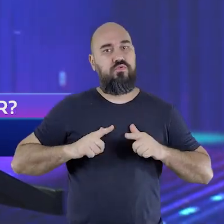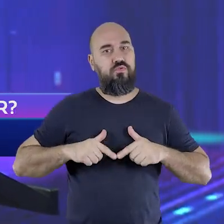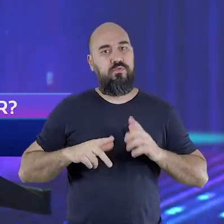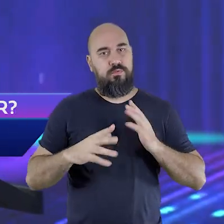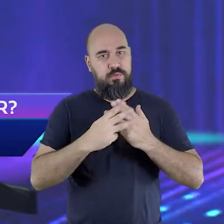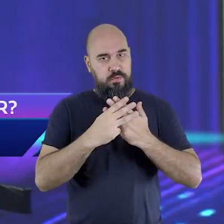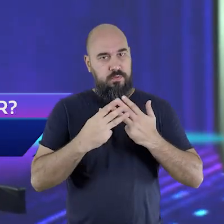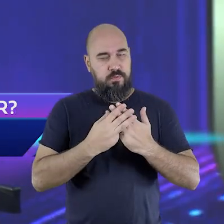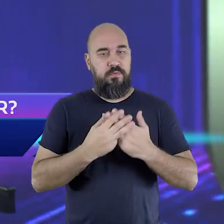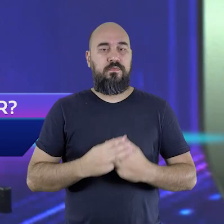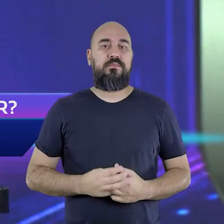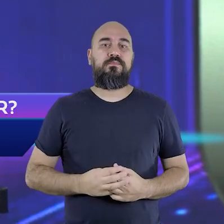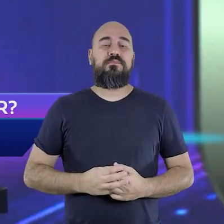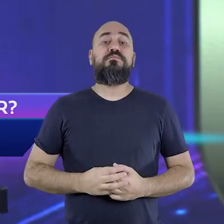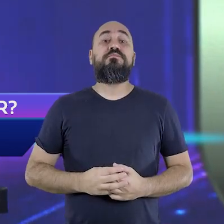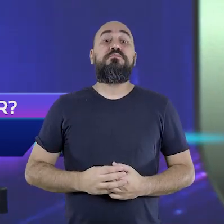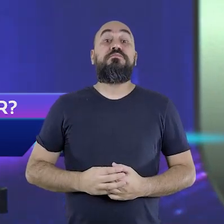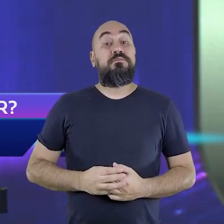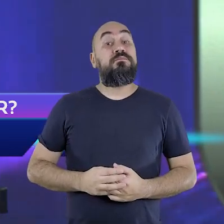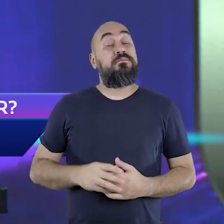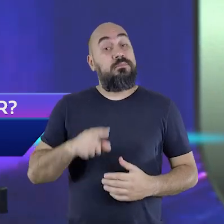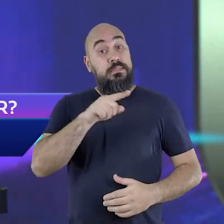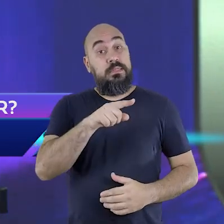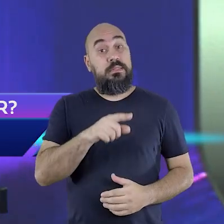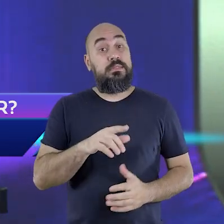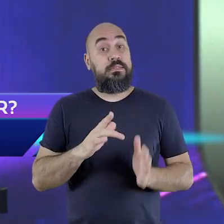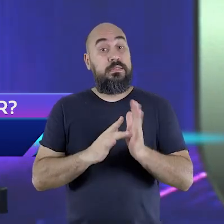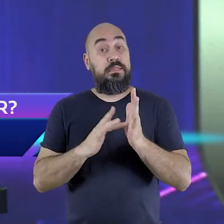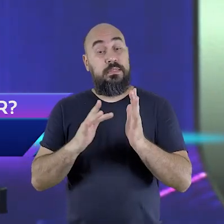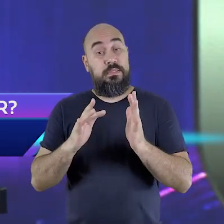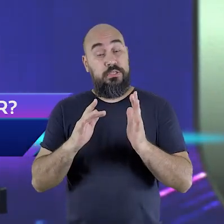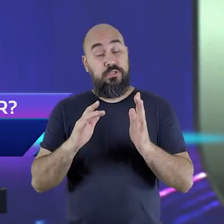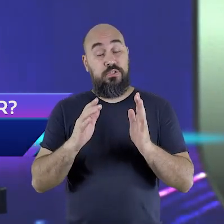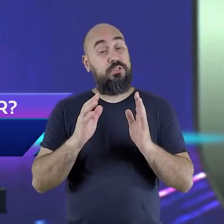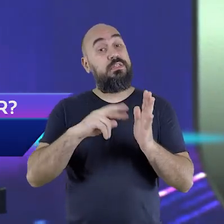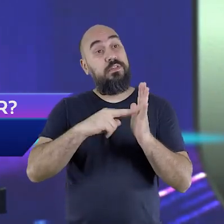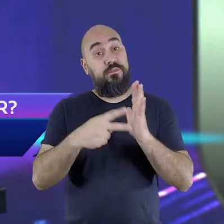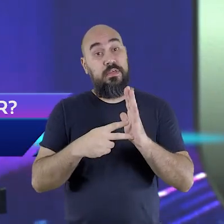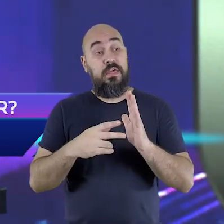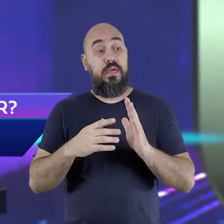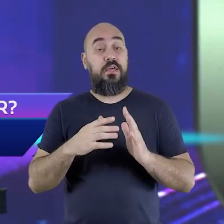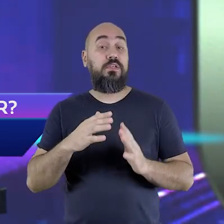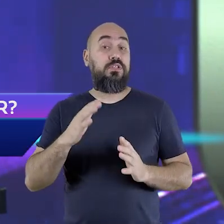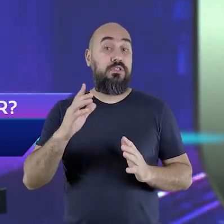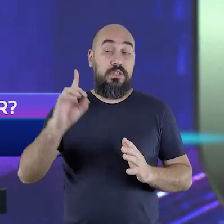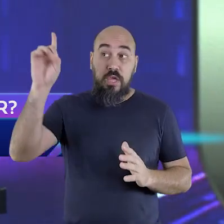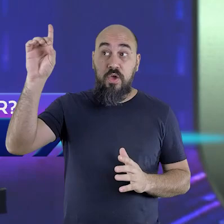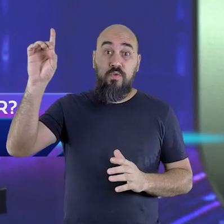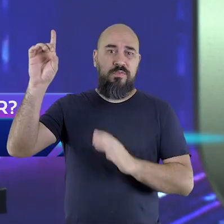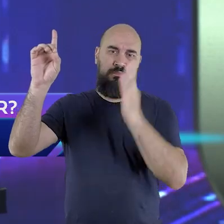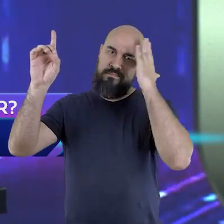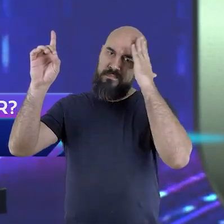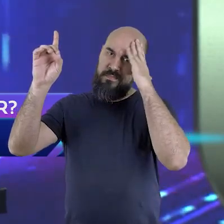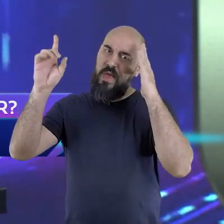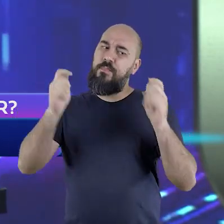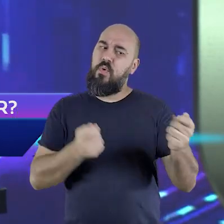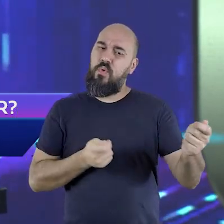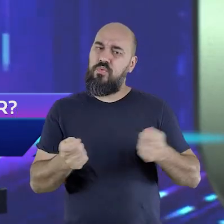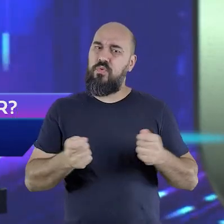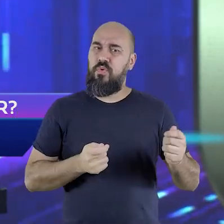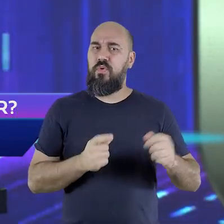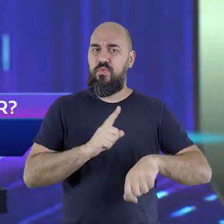emocionante e que evidencia a precisão de Deus. Quando então nós devemos começar